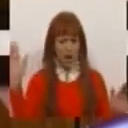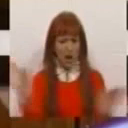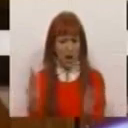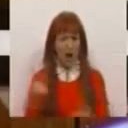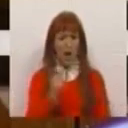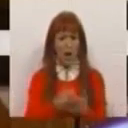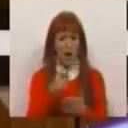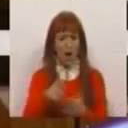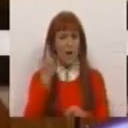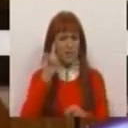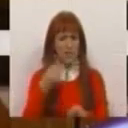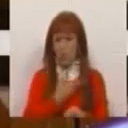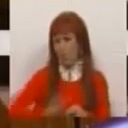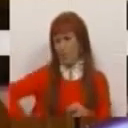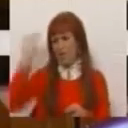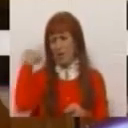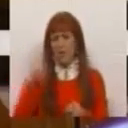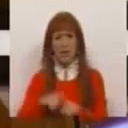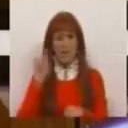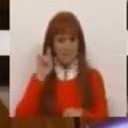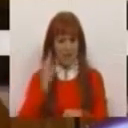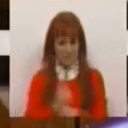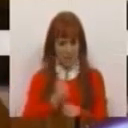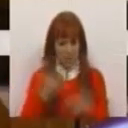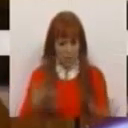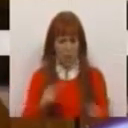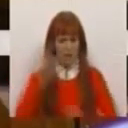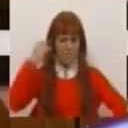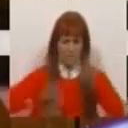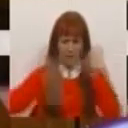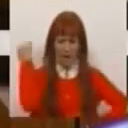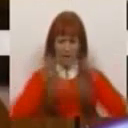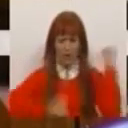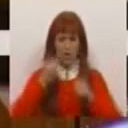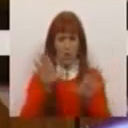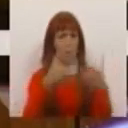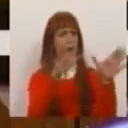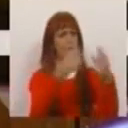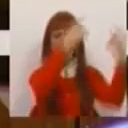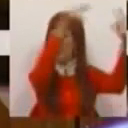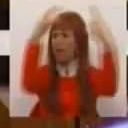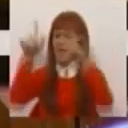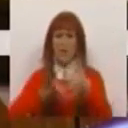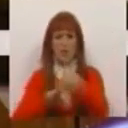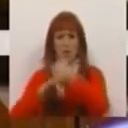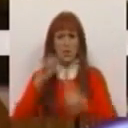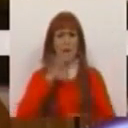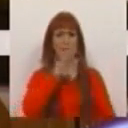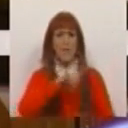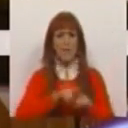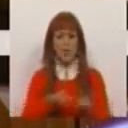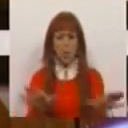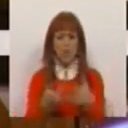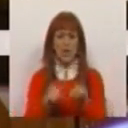propina mereceu no passado, merece ainda hoje contestação das comunidades, das associações de pais,